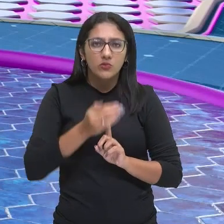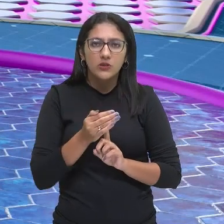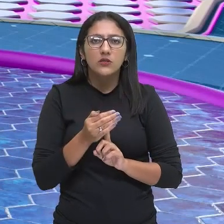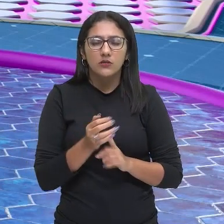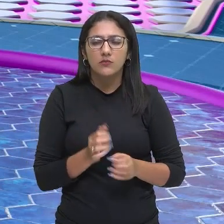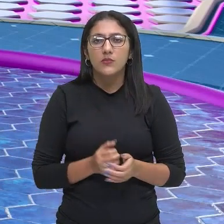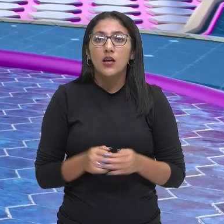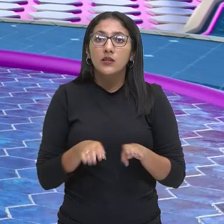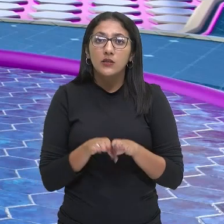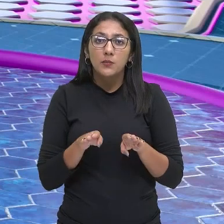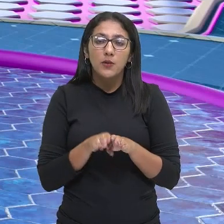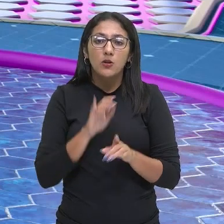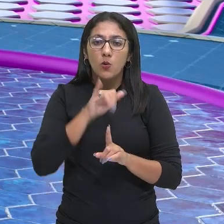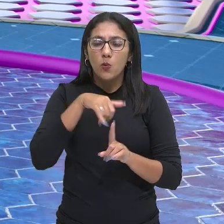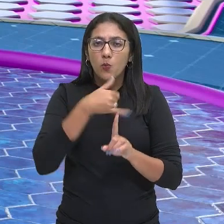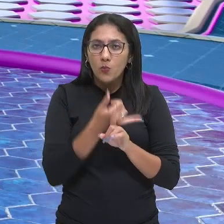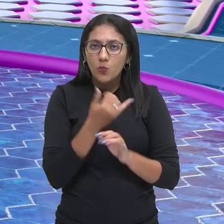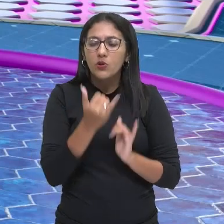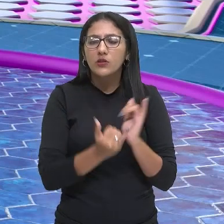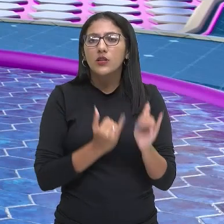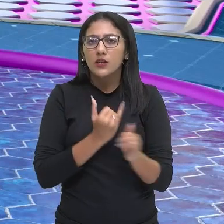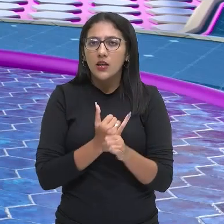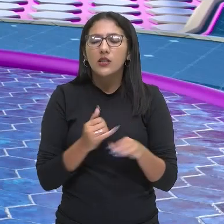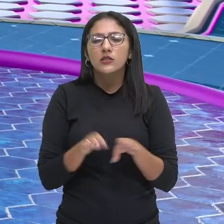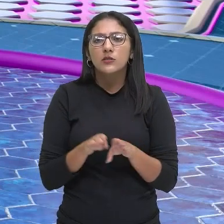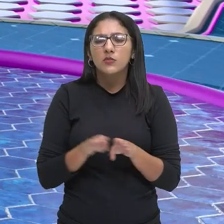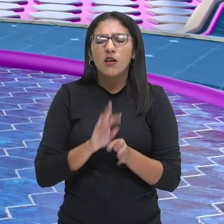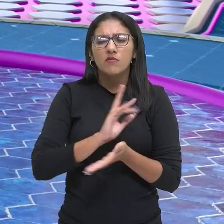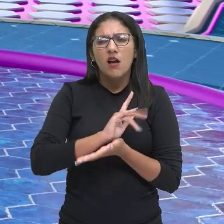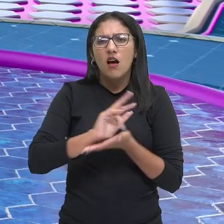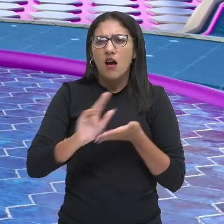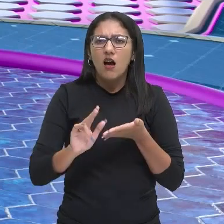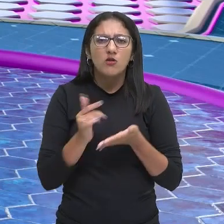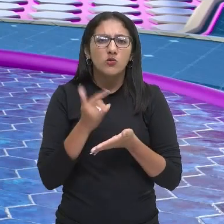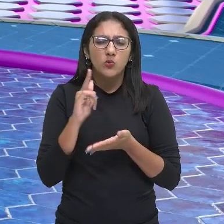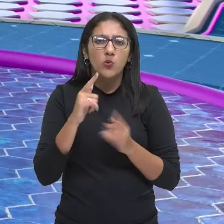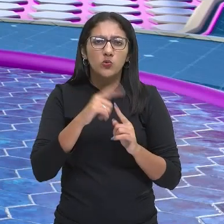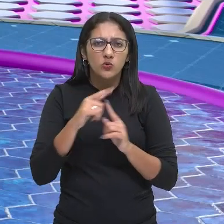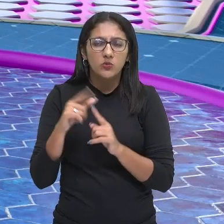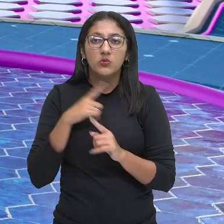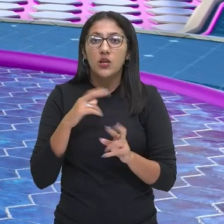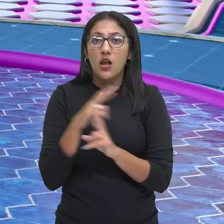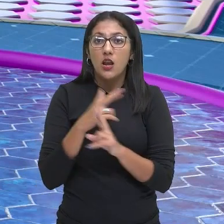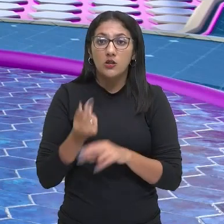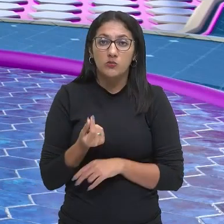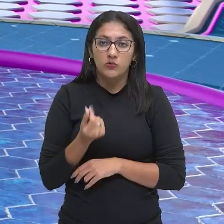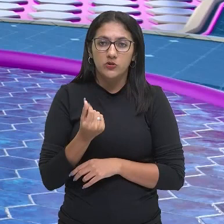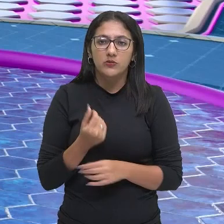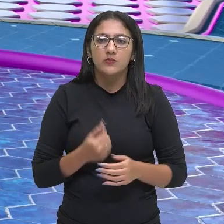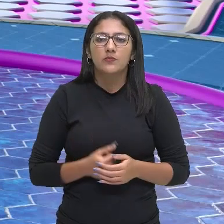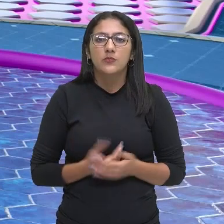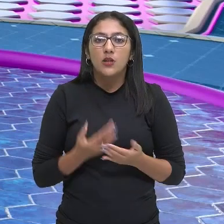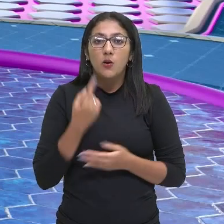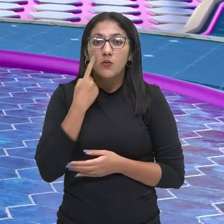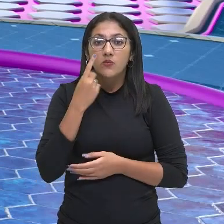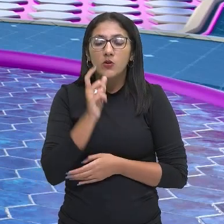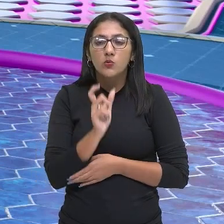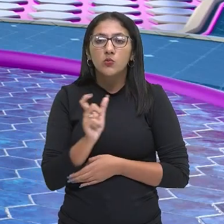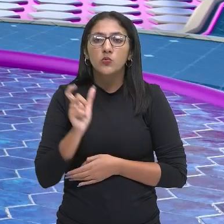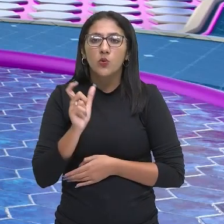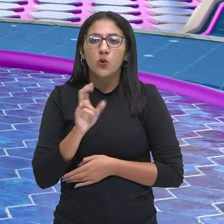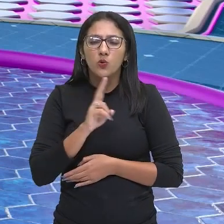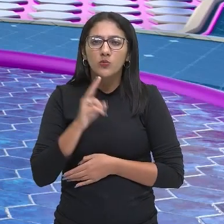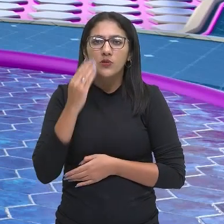também o cyberbullying e outros crimes que envolvem dinheiro. Então, olha, esse nomezinho que vocês veem aí atrás, que são